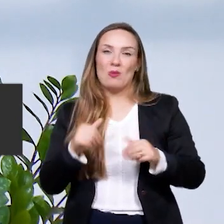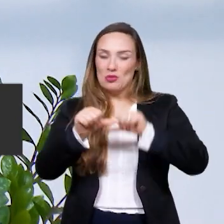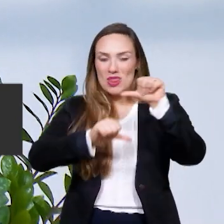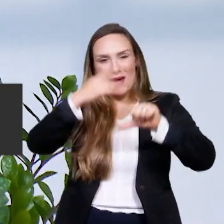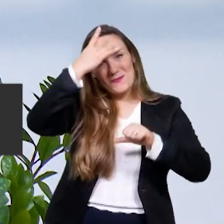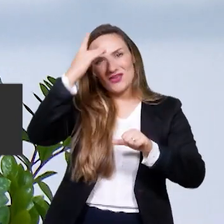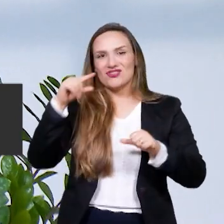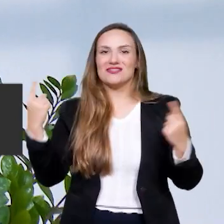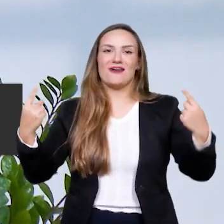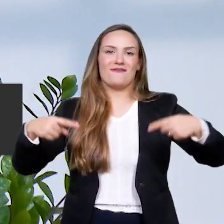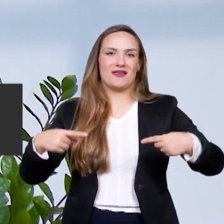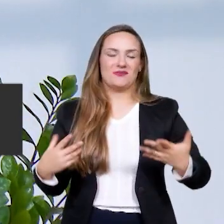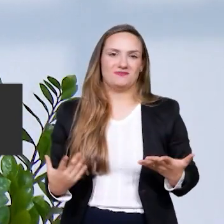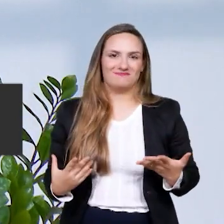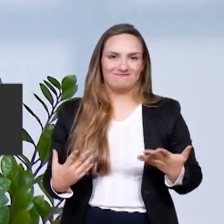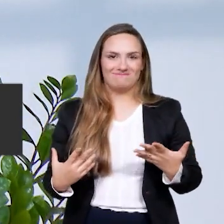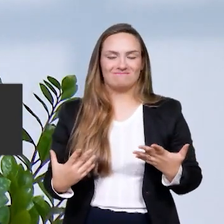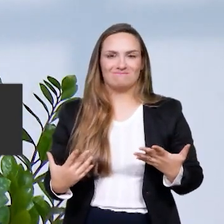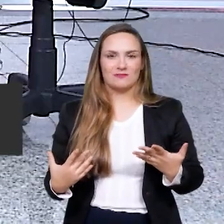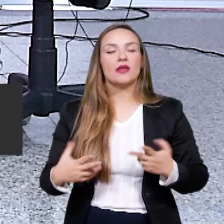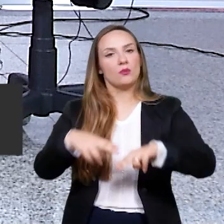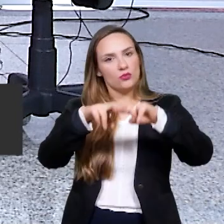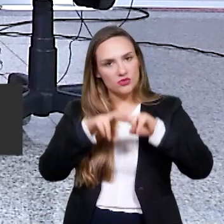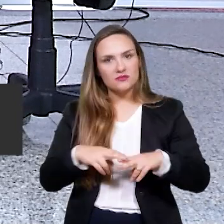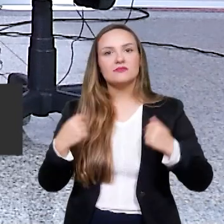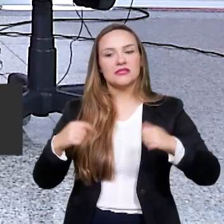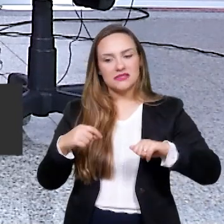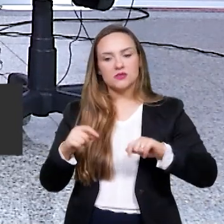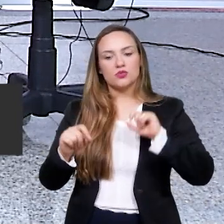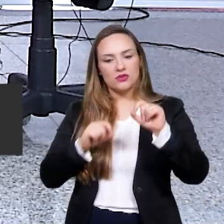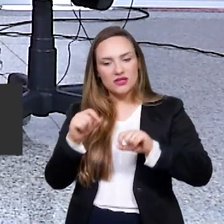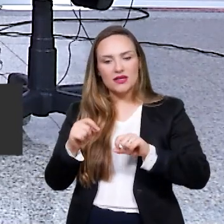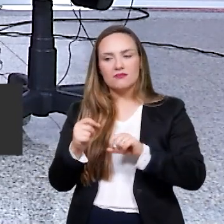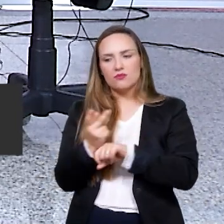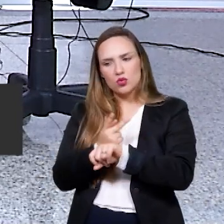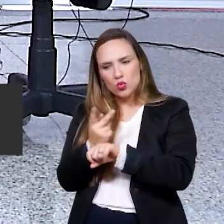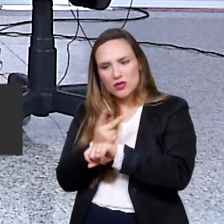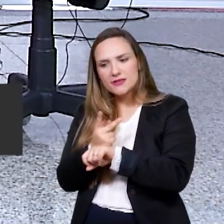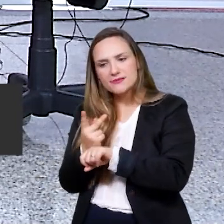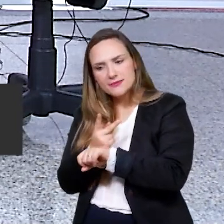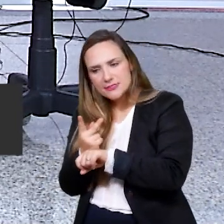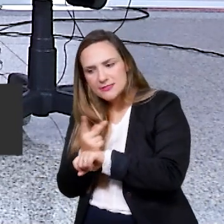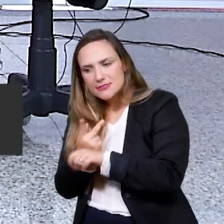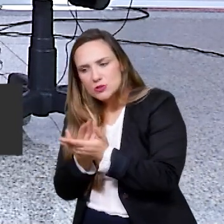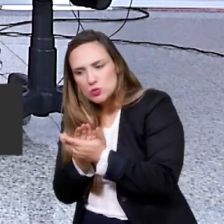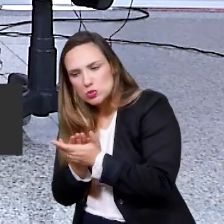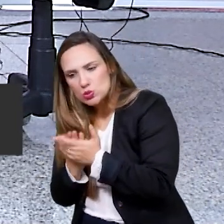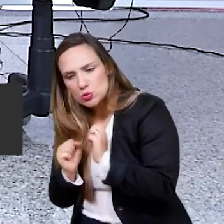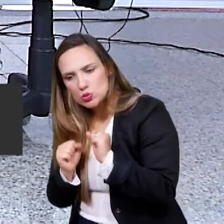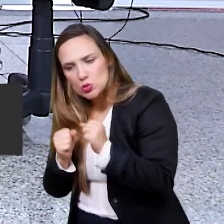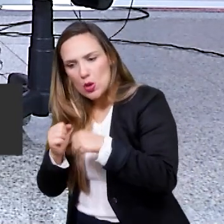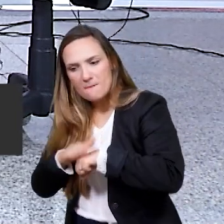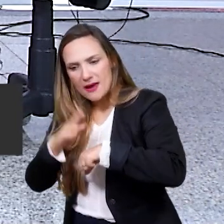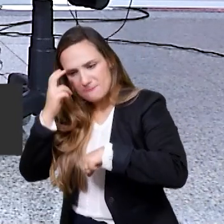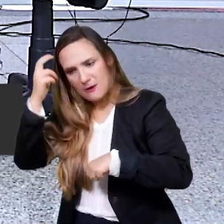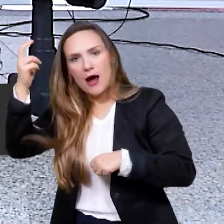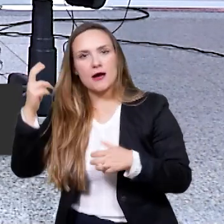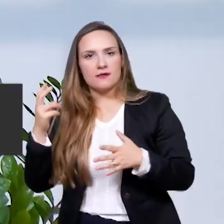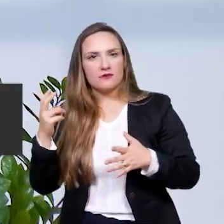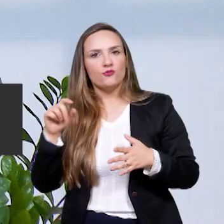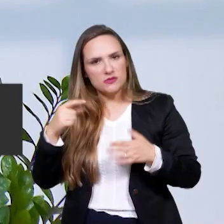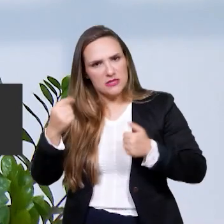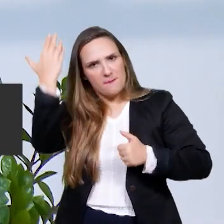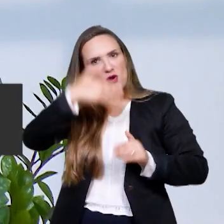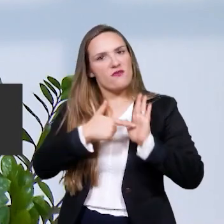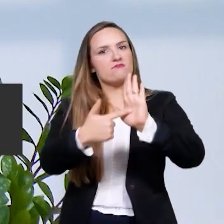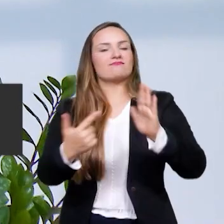um desafio. E o que tem que fazer? Tem que buscar conhecimento, principalmente. Eu acho se fortalecer como mulher negra. Exatamente, porque você